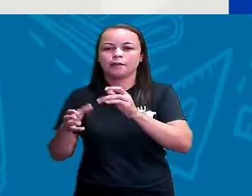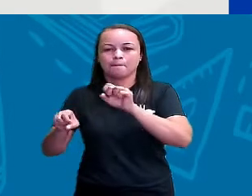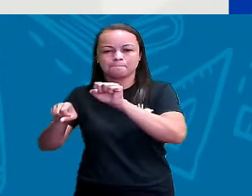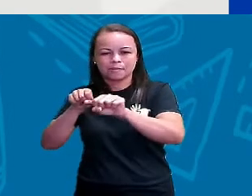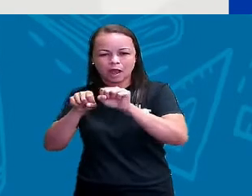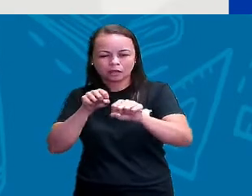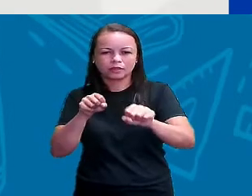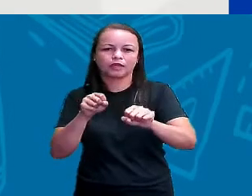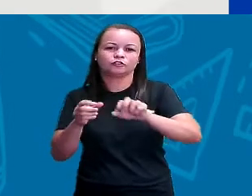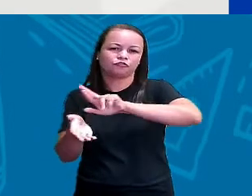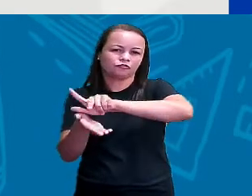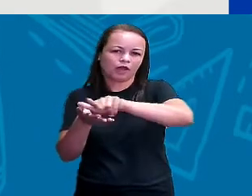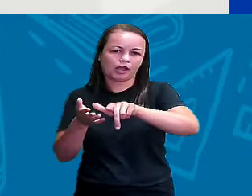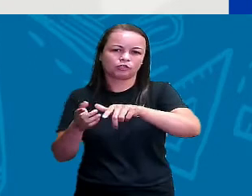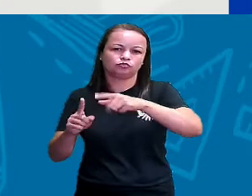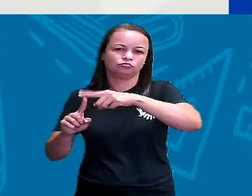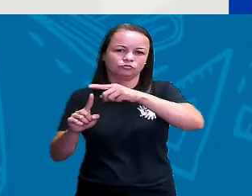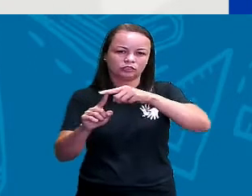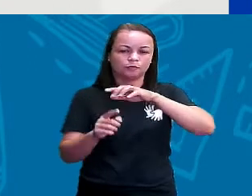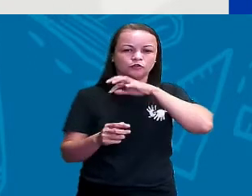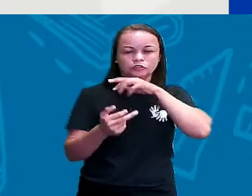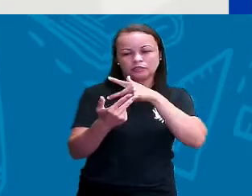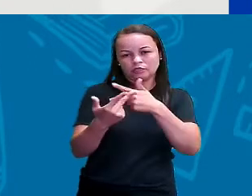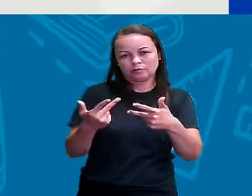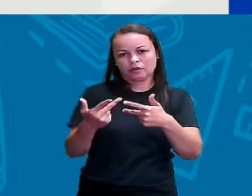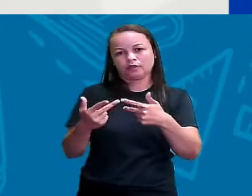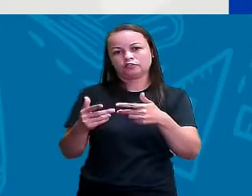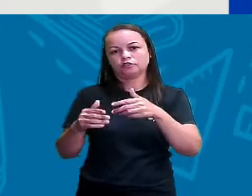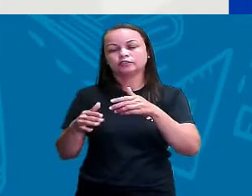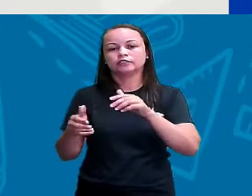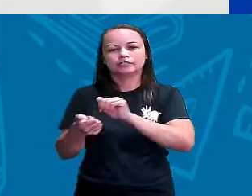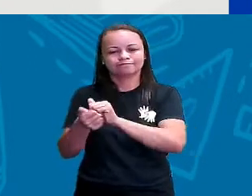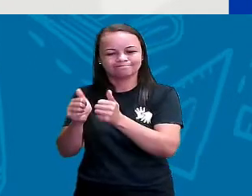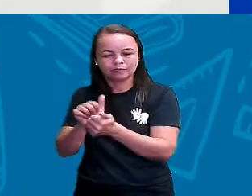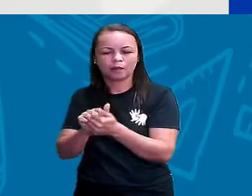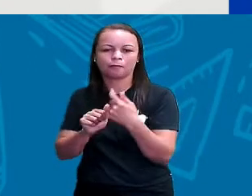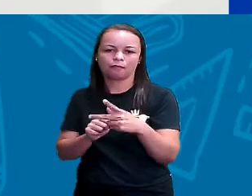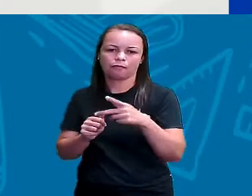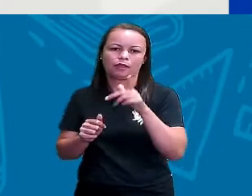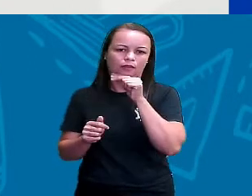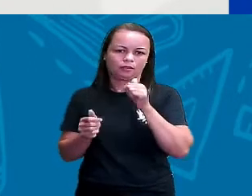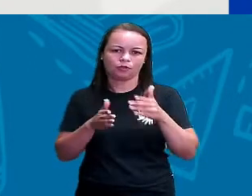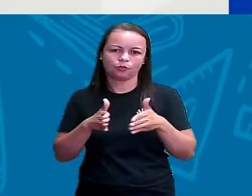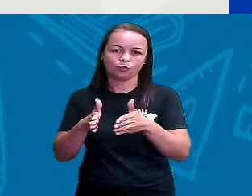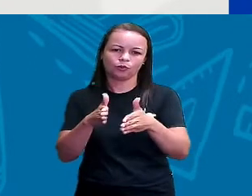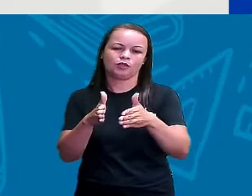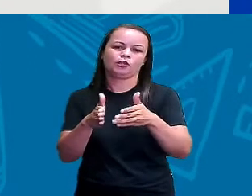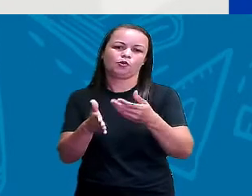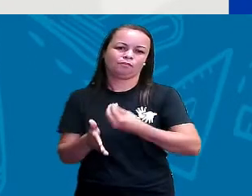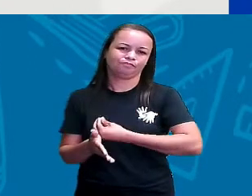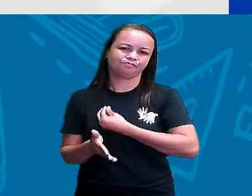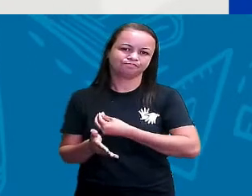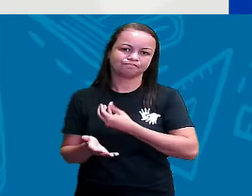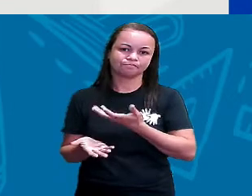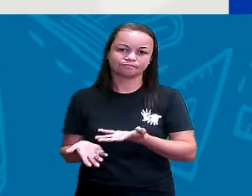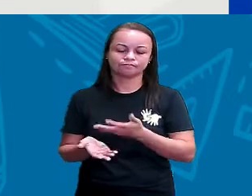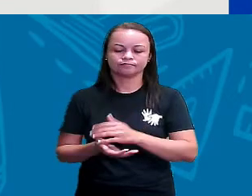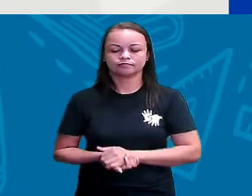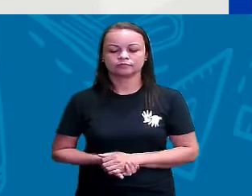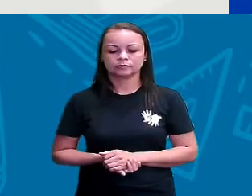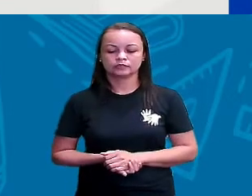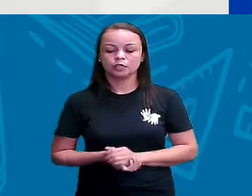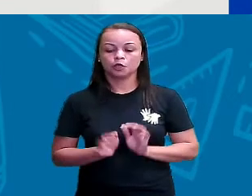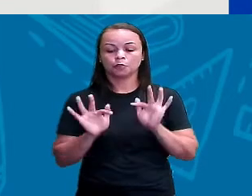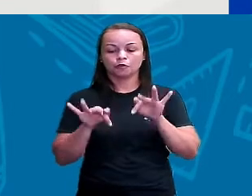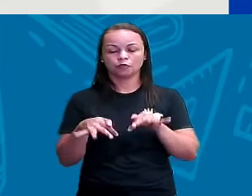que dependem daquele rio, né, para sobreviver. E, por fim, um outro tipo de problema